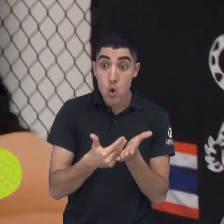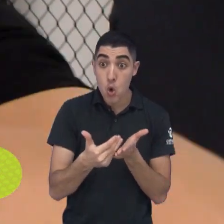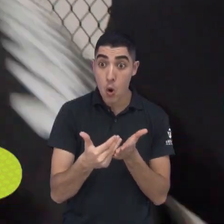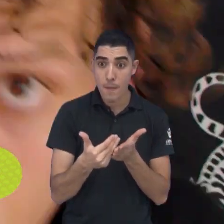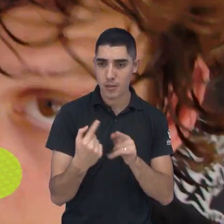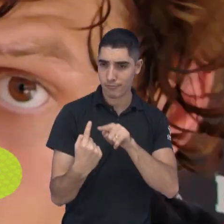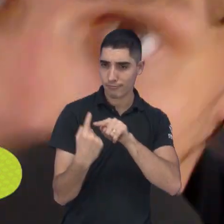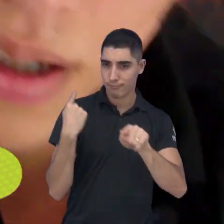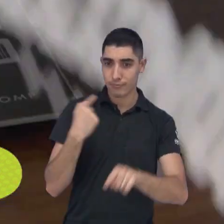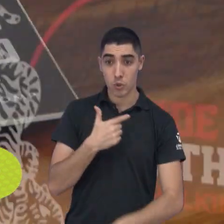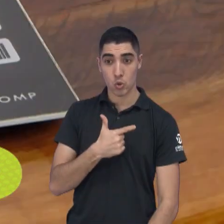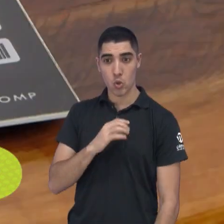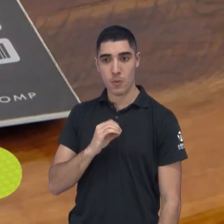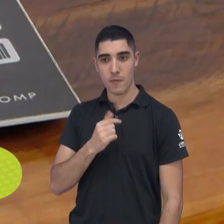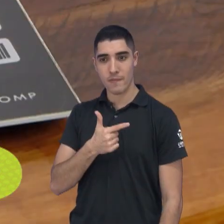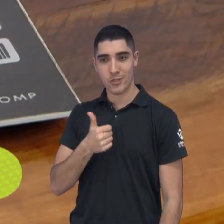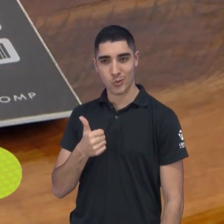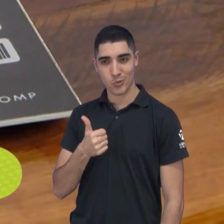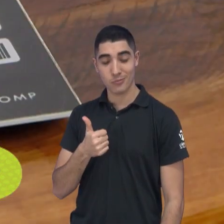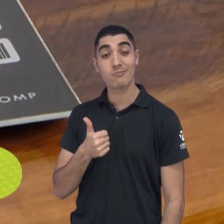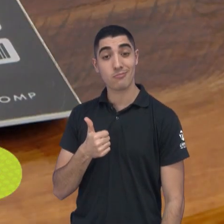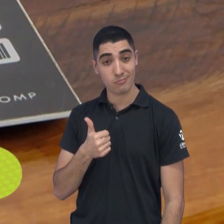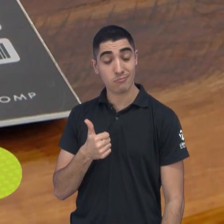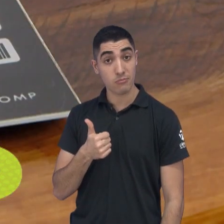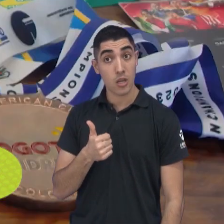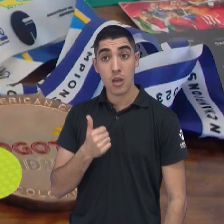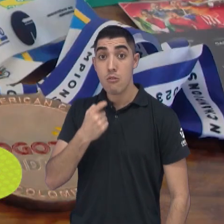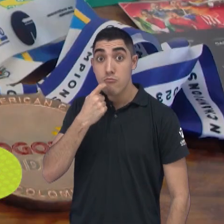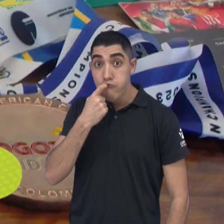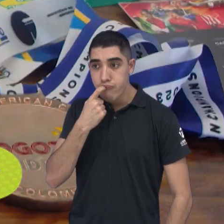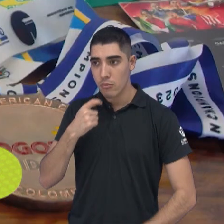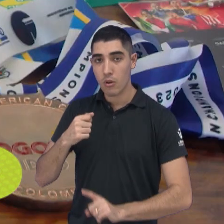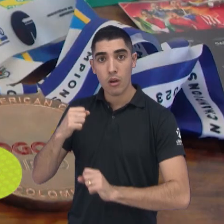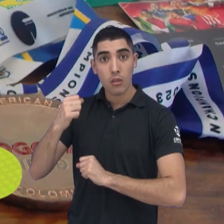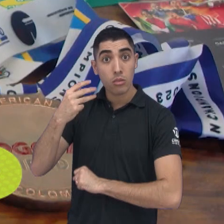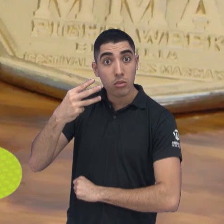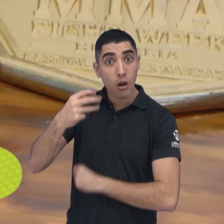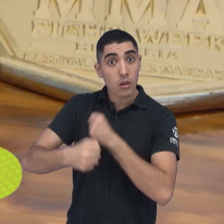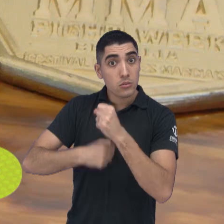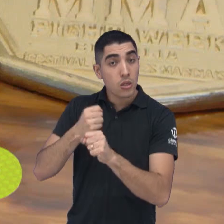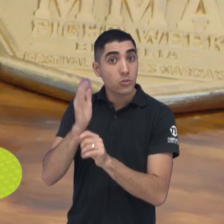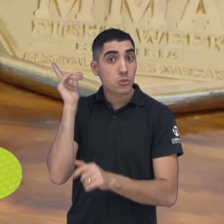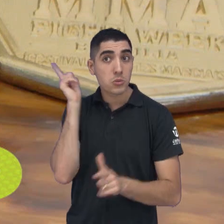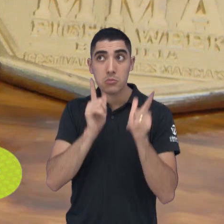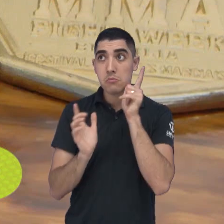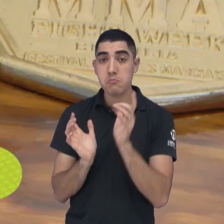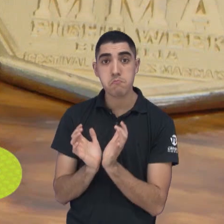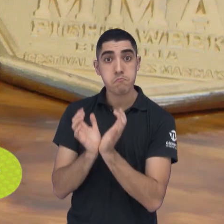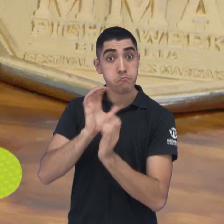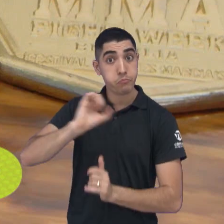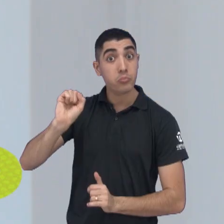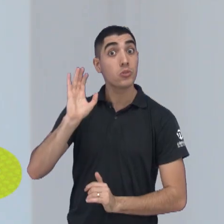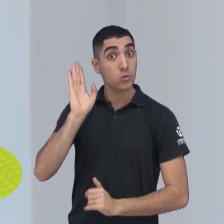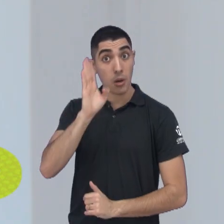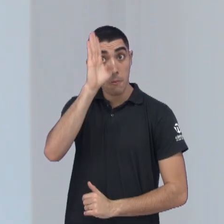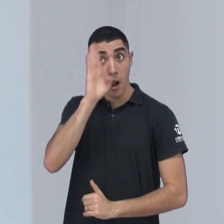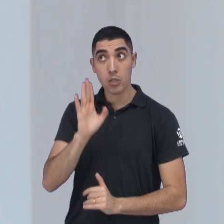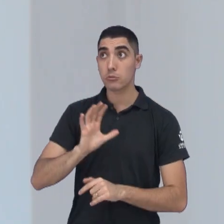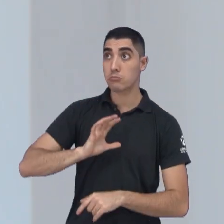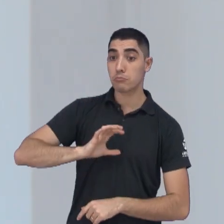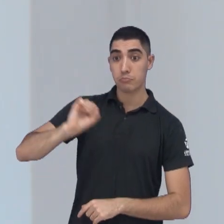modalidade em 2021. E em apenas 3 anos, já acumula títulos, como o de campeão brasileiro.